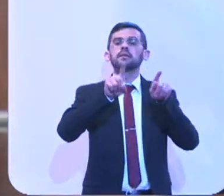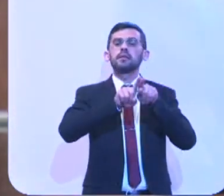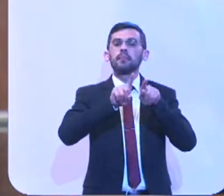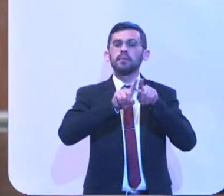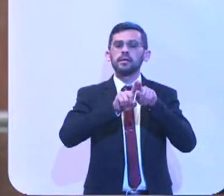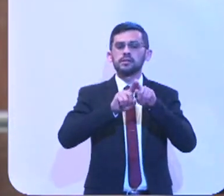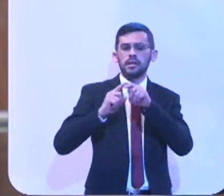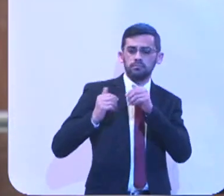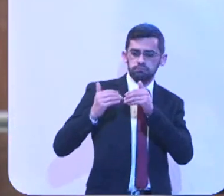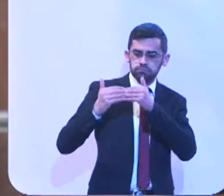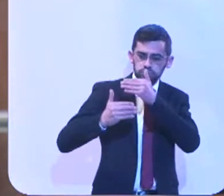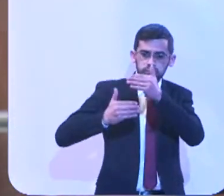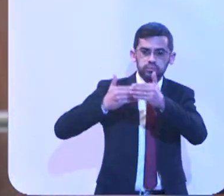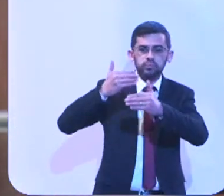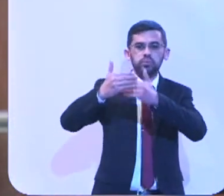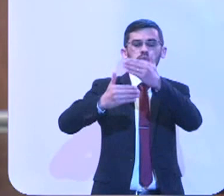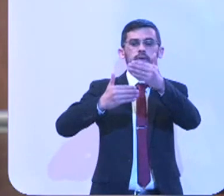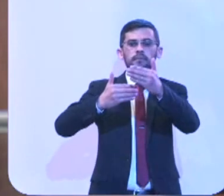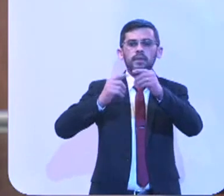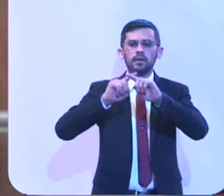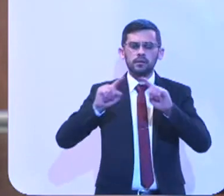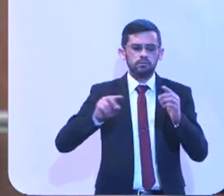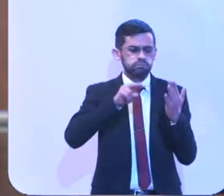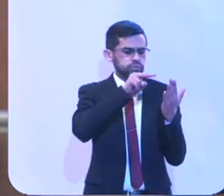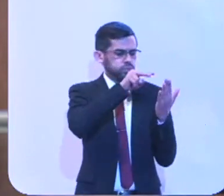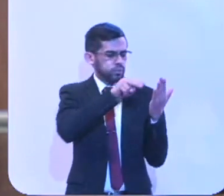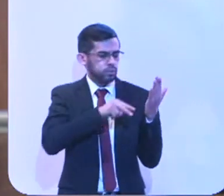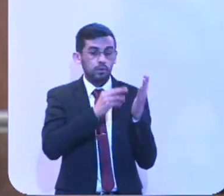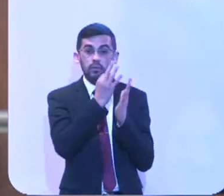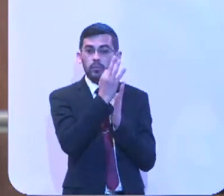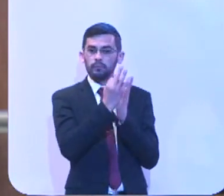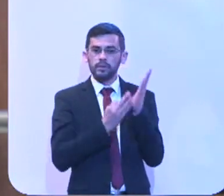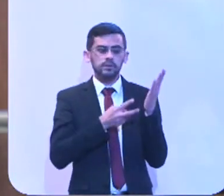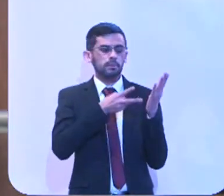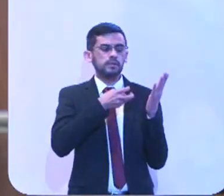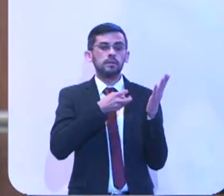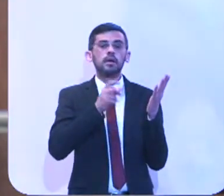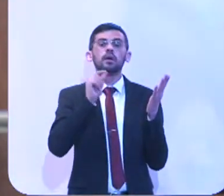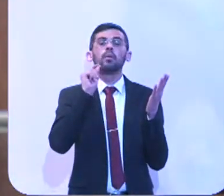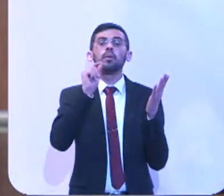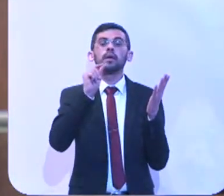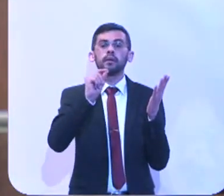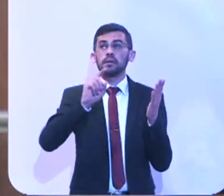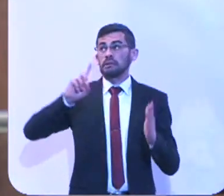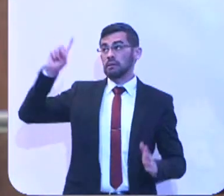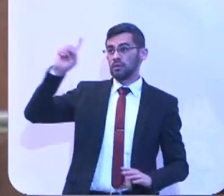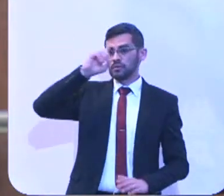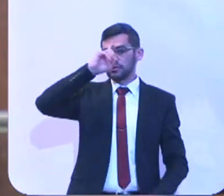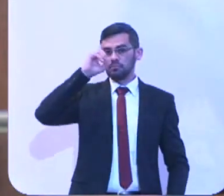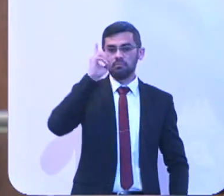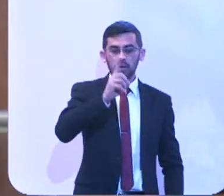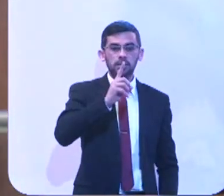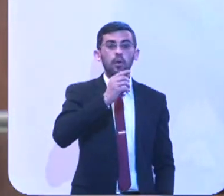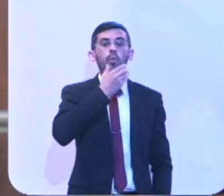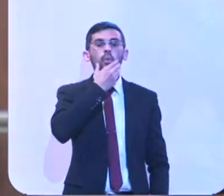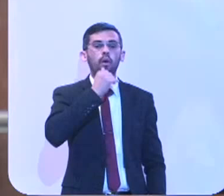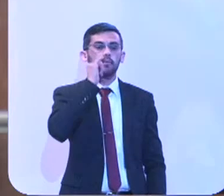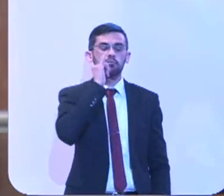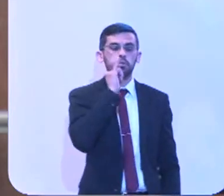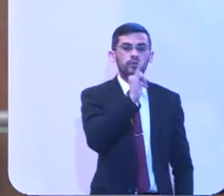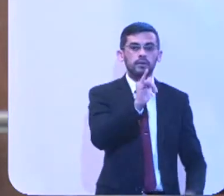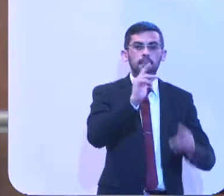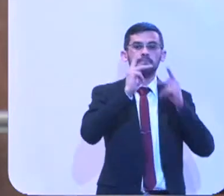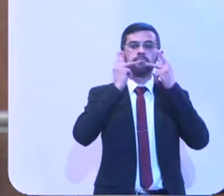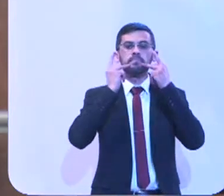de alguns processos. E me chama a atenção no texto para quem Deus manda o profeta